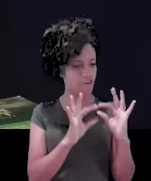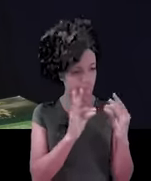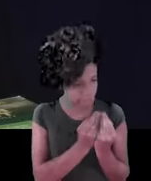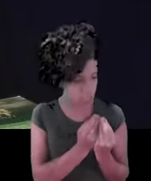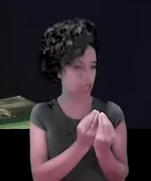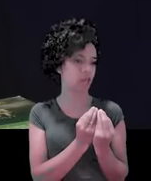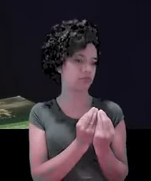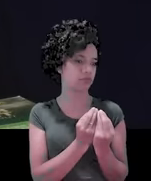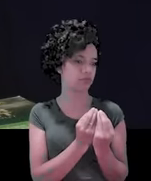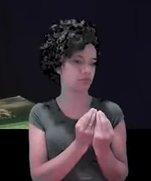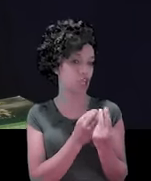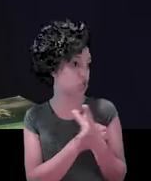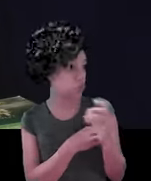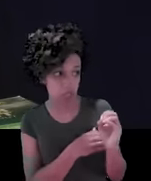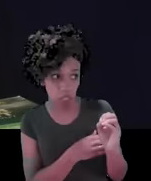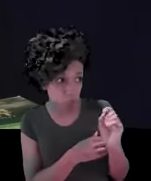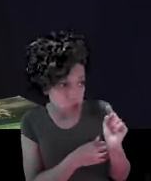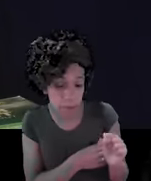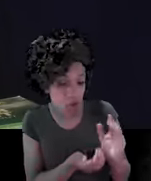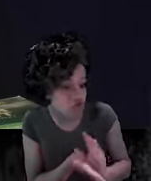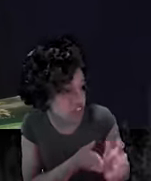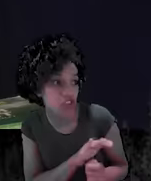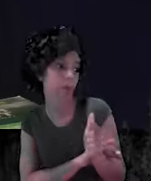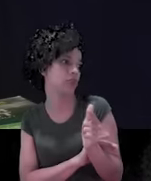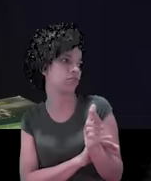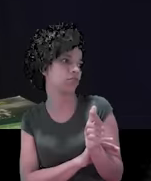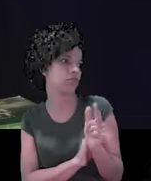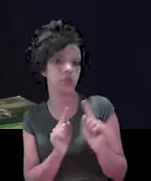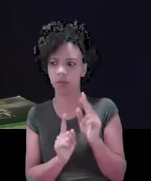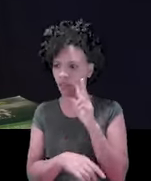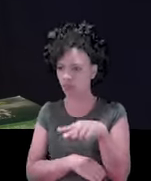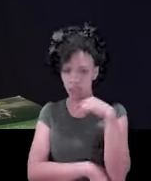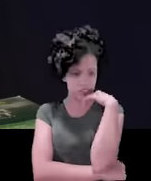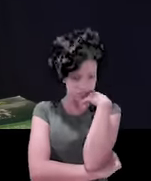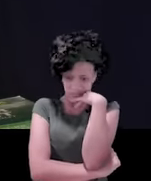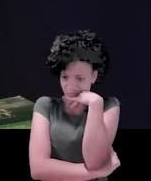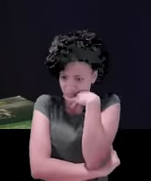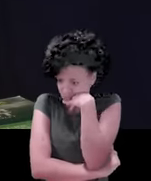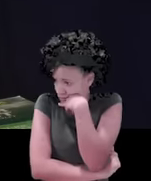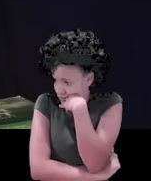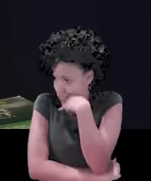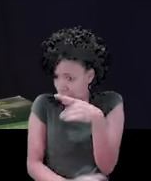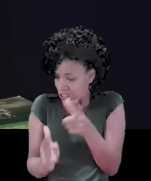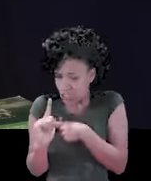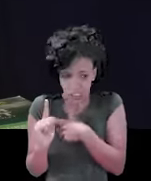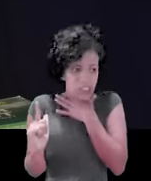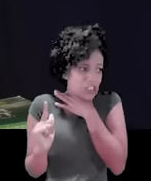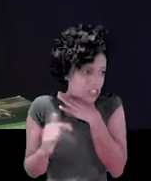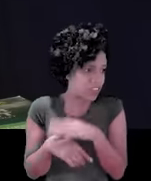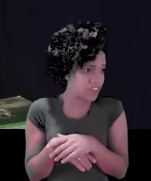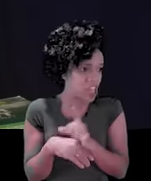uma família eu tô vendo o investimento quando eu fiz esse maluco eu tenho sei lá que o time dívida